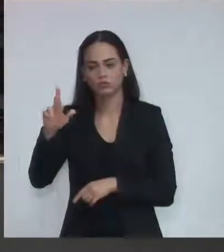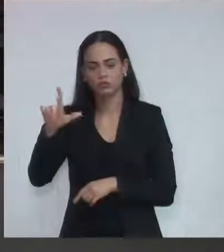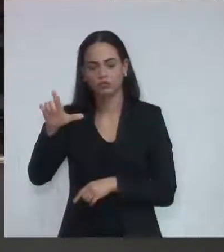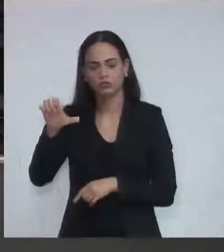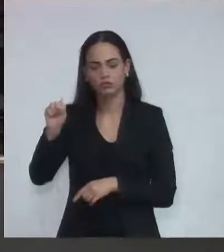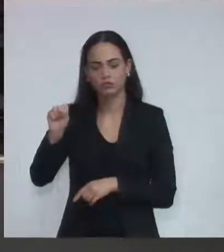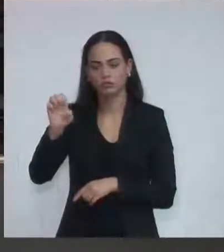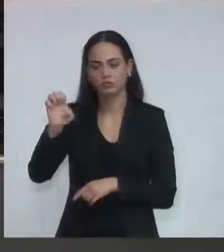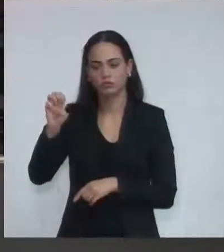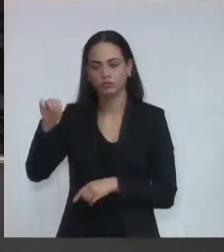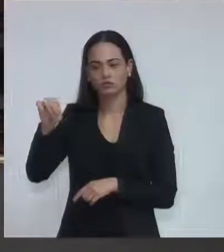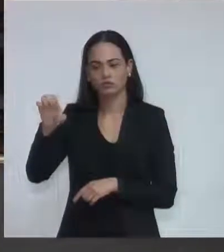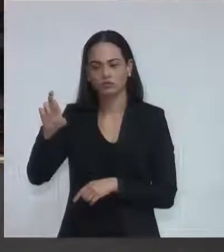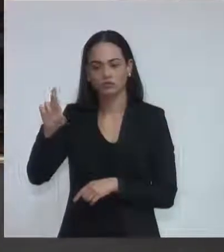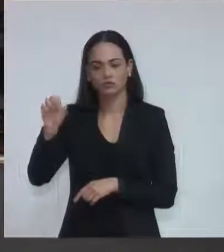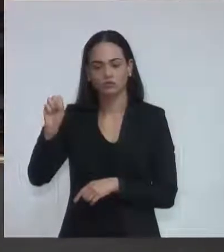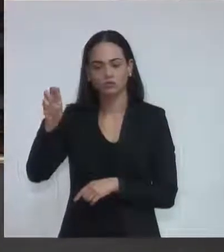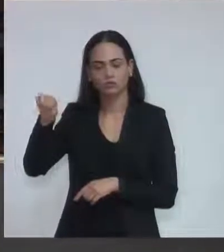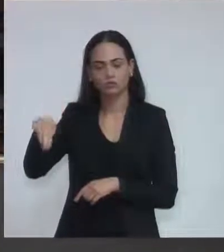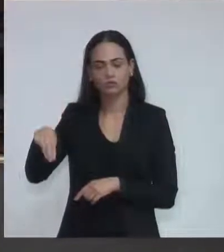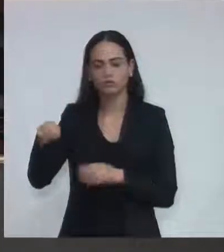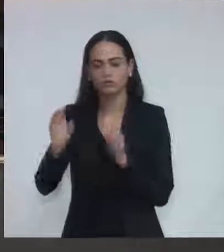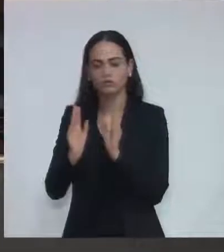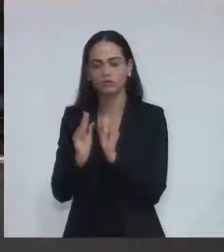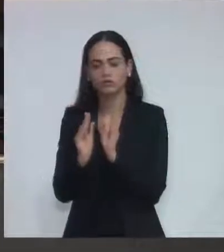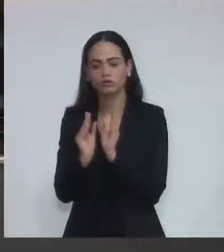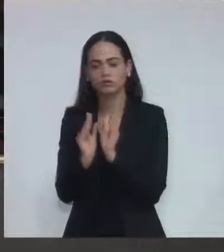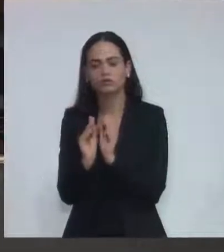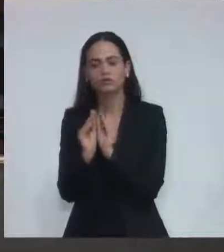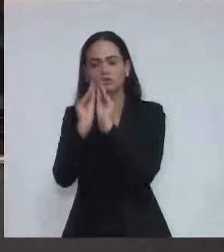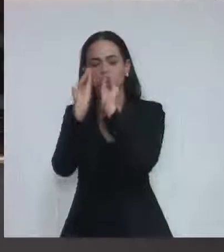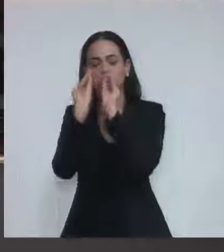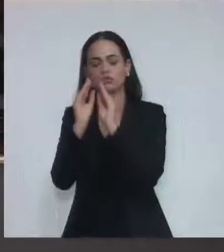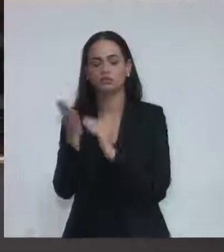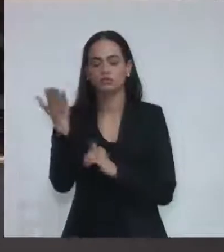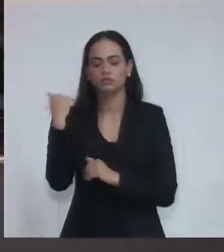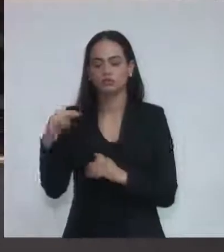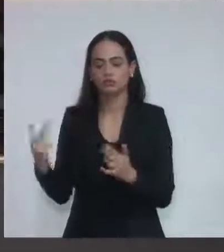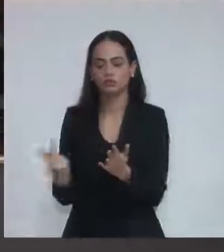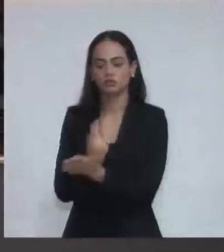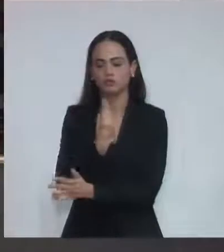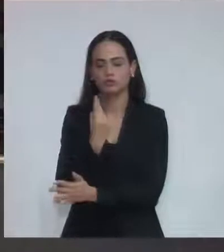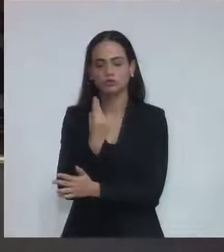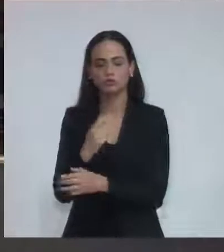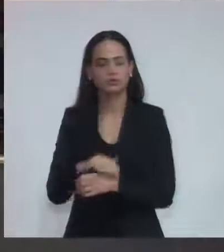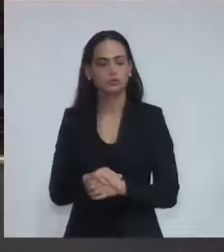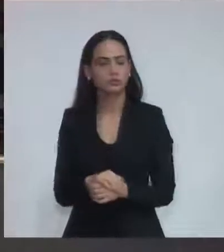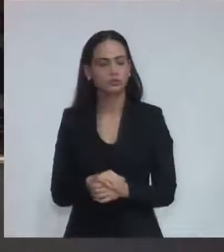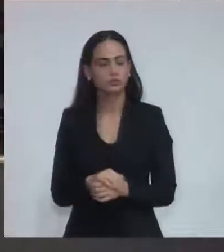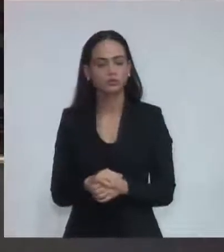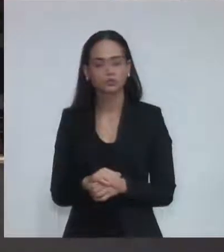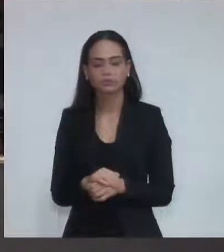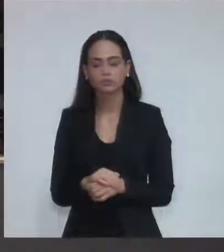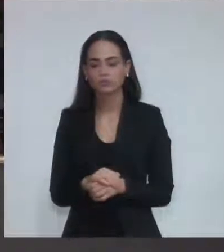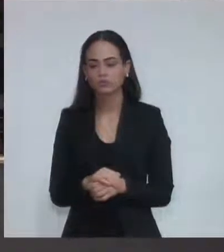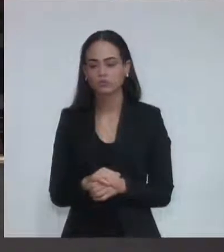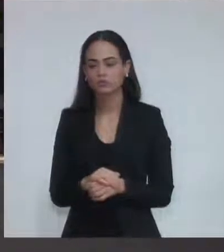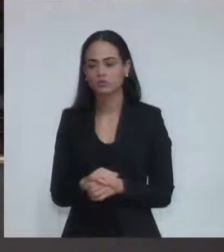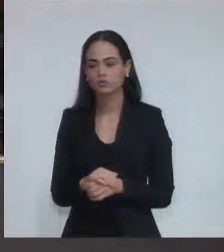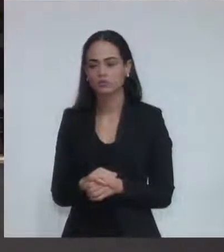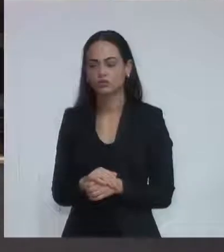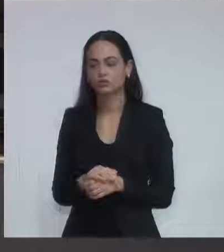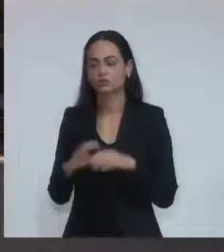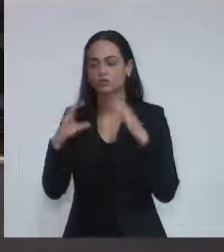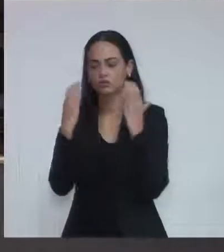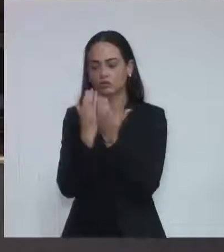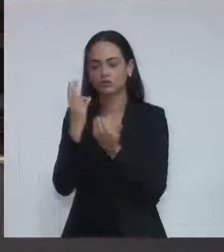procissão e missa do dia 13 de maio, dia de Nossa Senhora de Fátima, realizada pelo Padre Emerson. Que do deliberado dessa casa seja dada